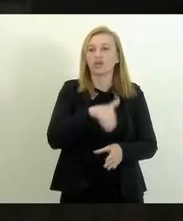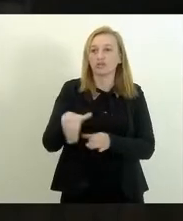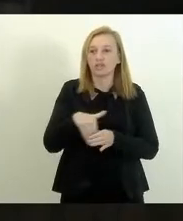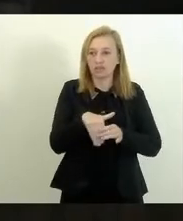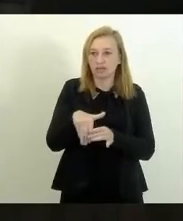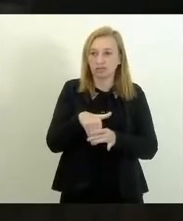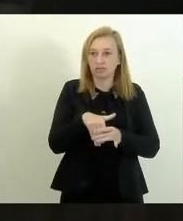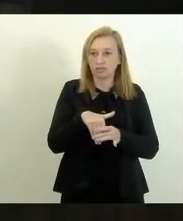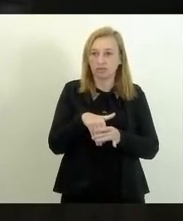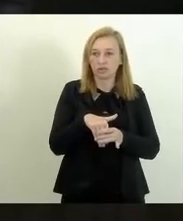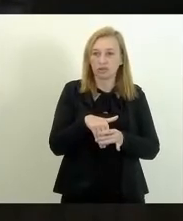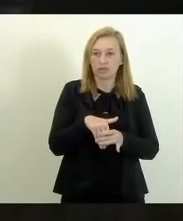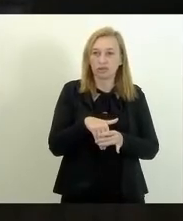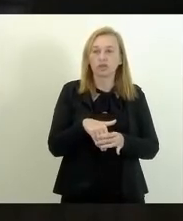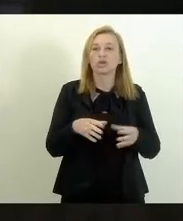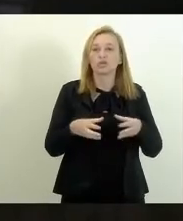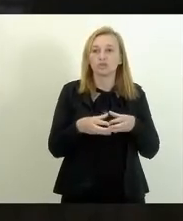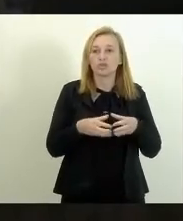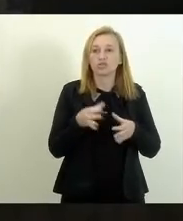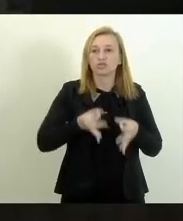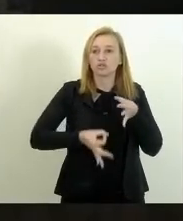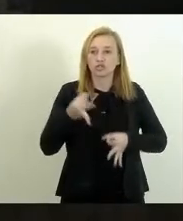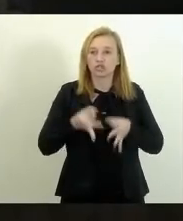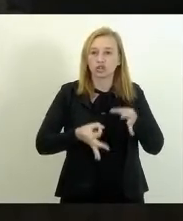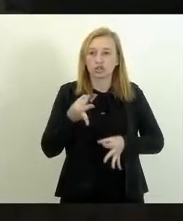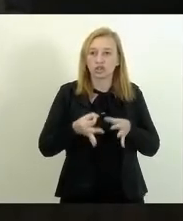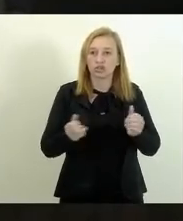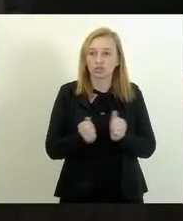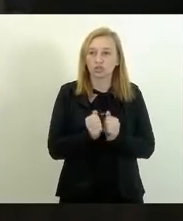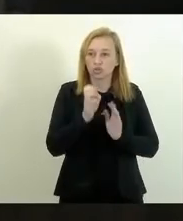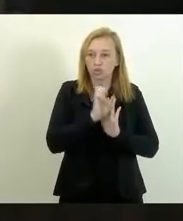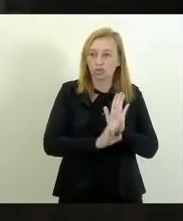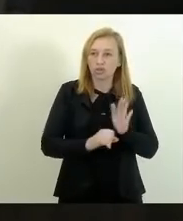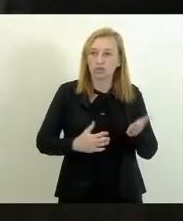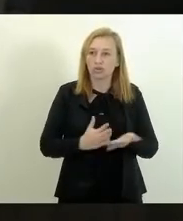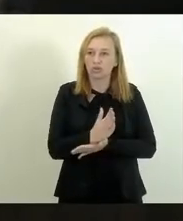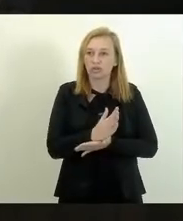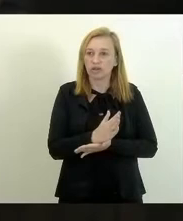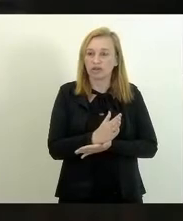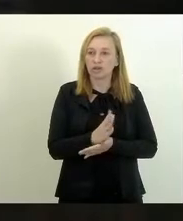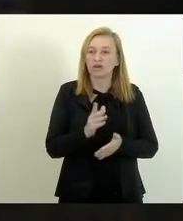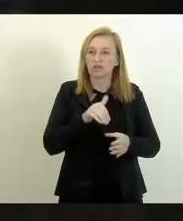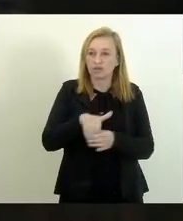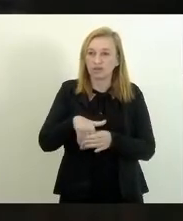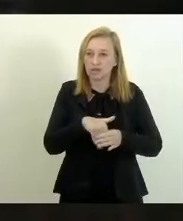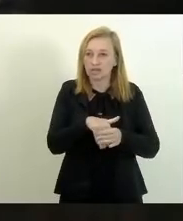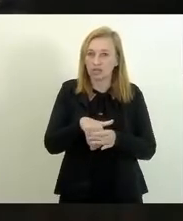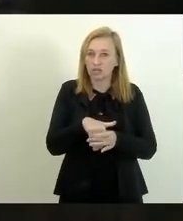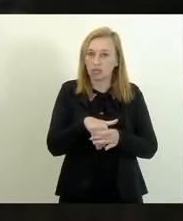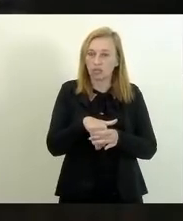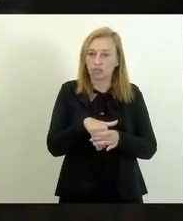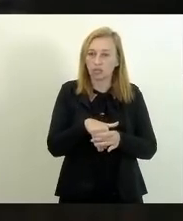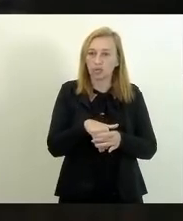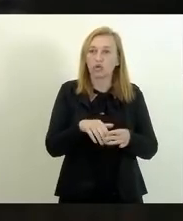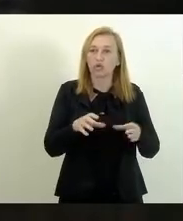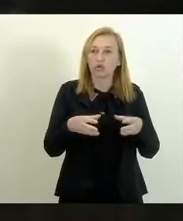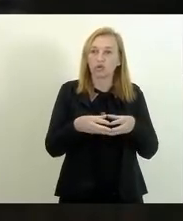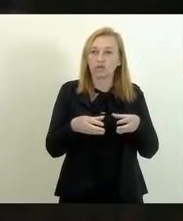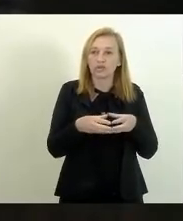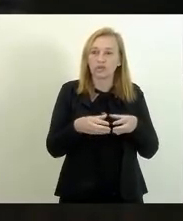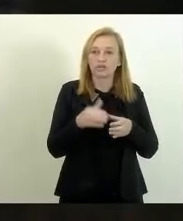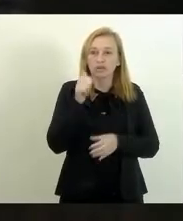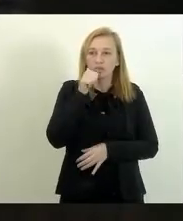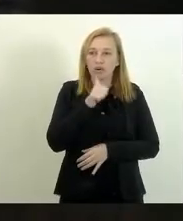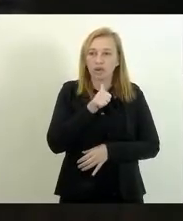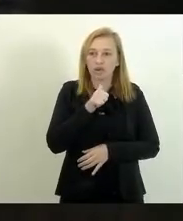votação, o parecer da Comissão de Constituição e Justiça com emenda. Os senhores que aprovam, eles estão aprovados. Em votação, parecer da Comissão da